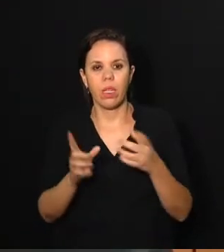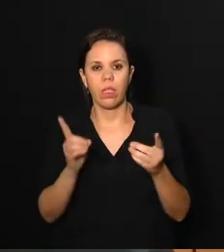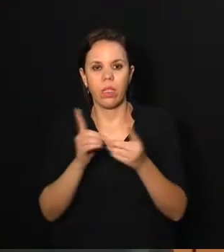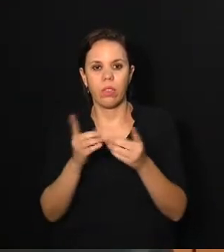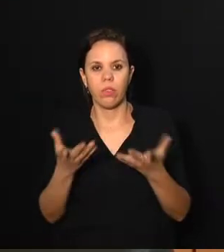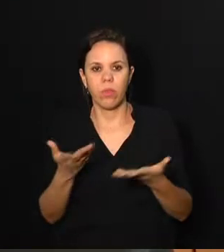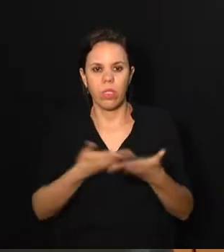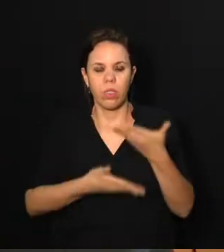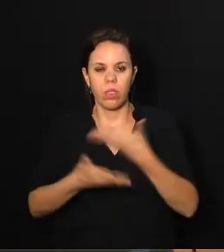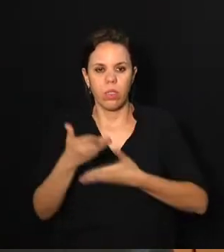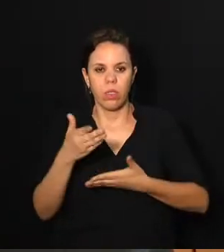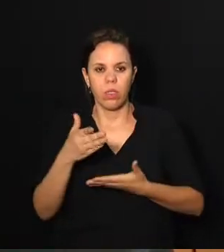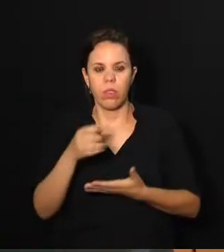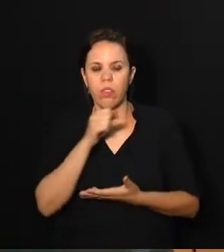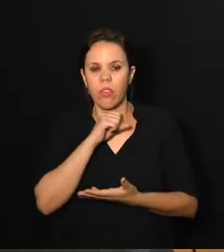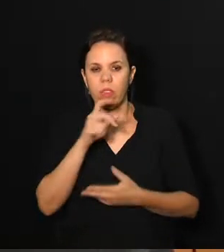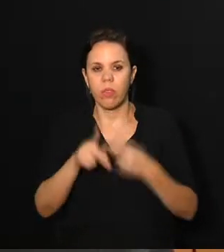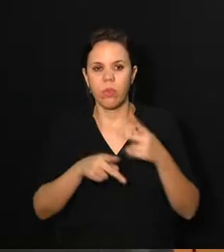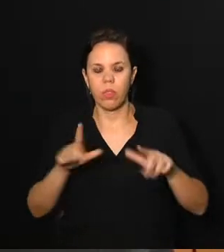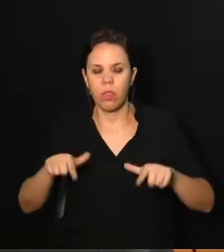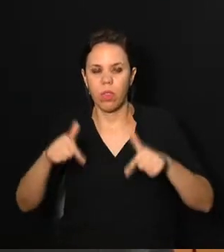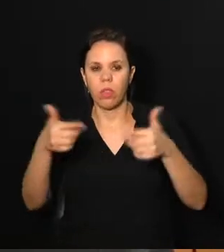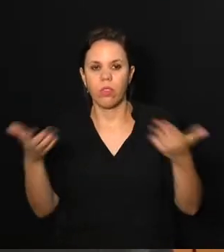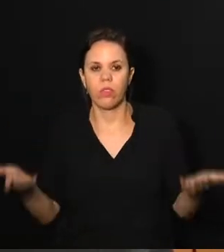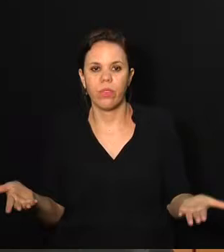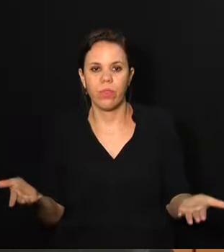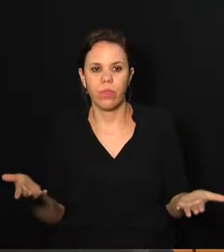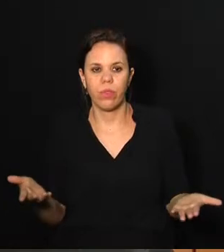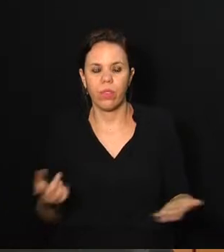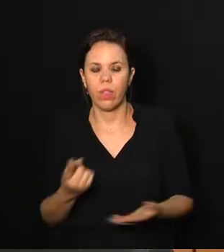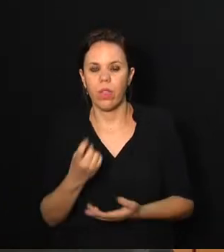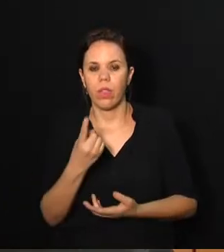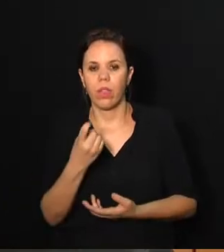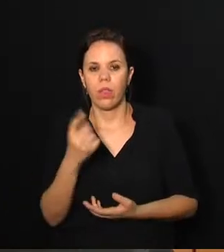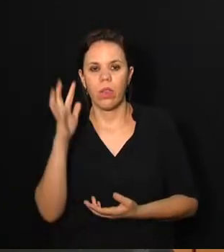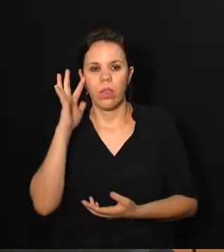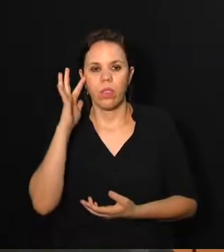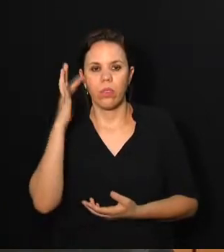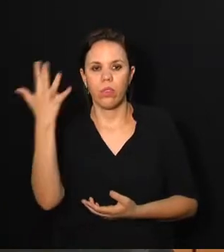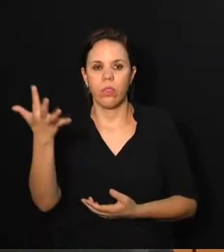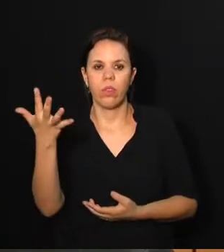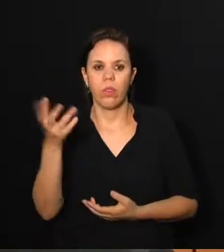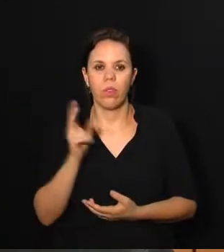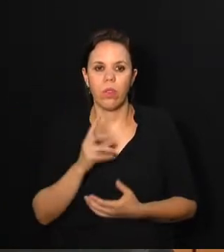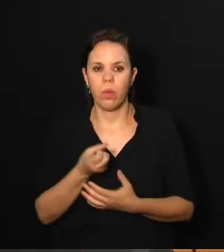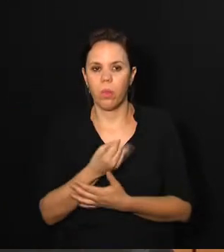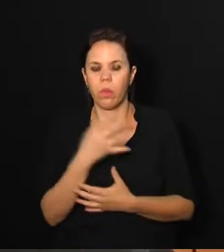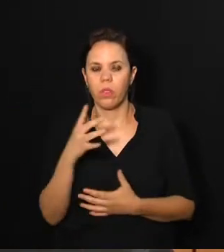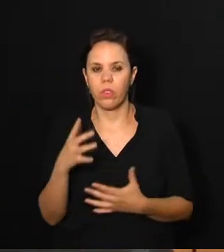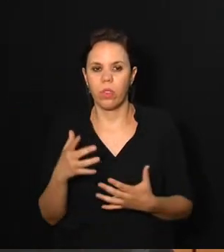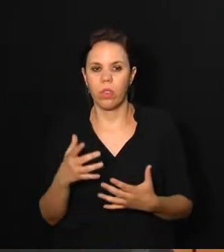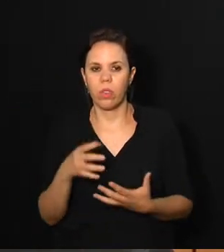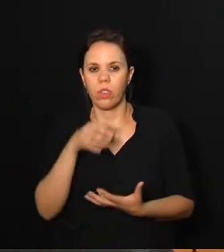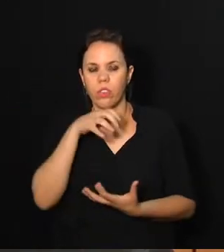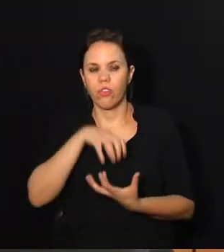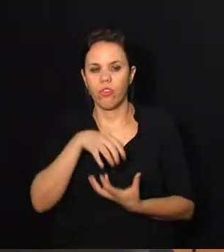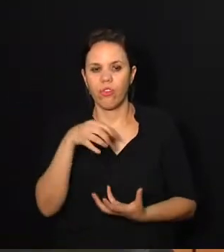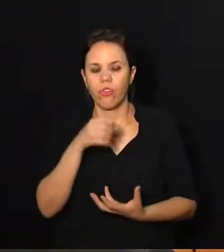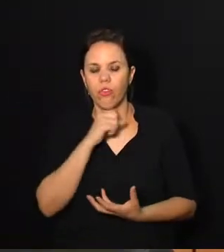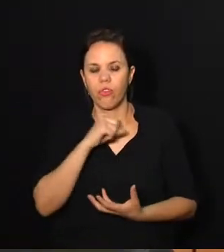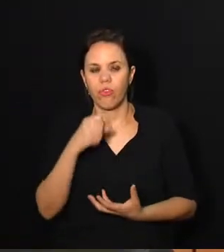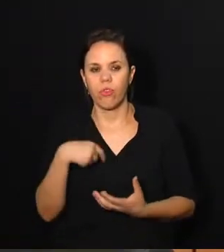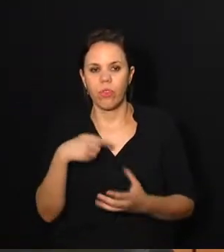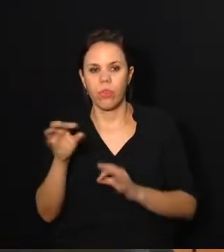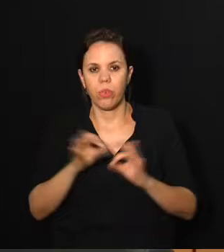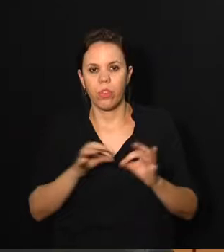de interação para o envelhecimento ativo, que é a única saída para a quantidade de idosos que a gente está projetando